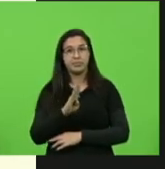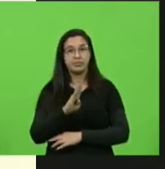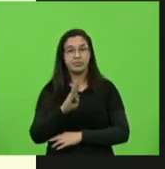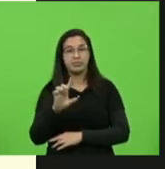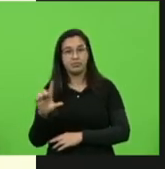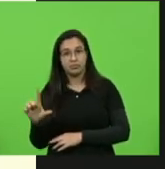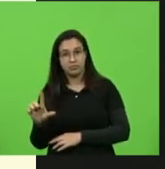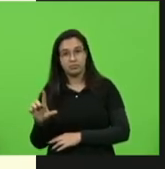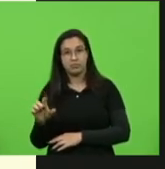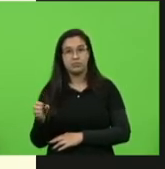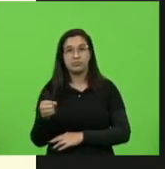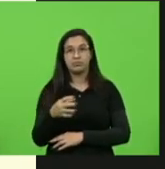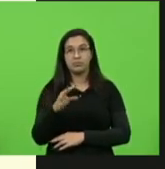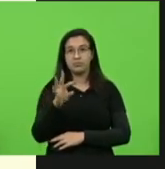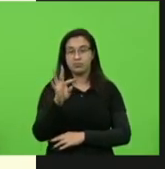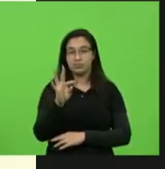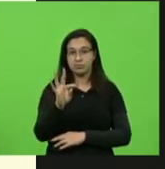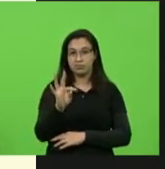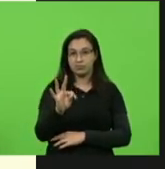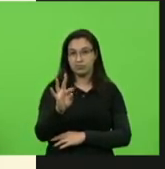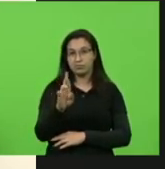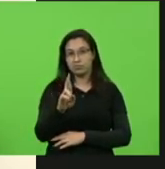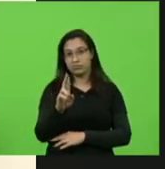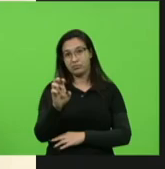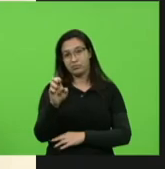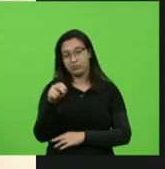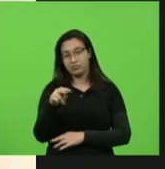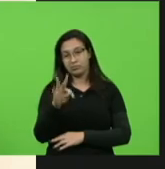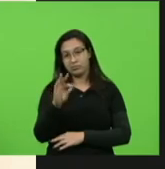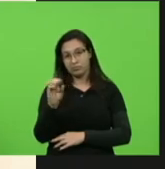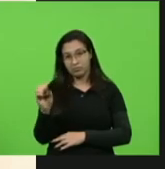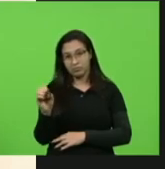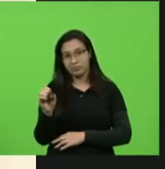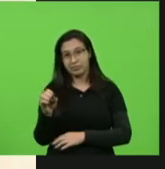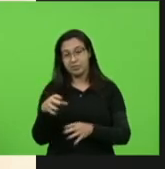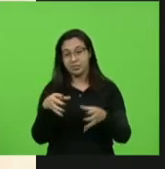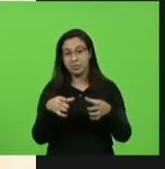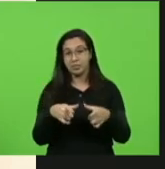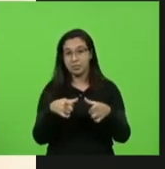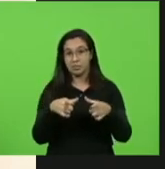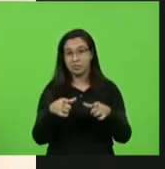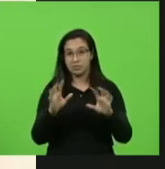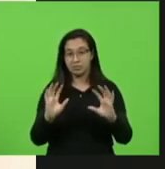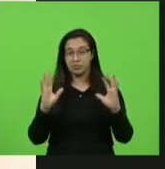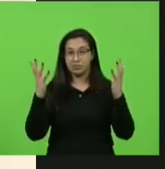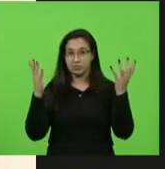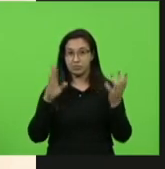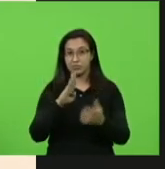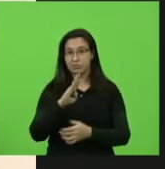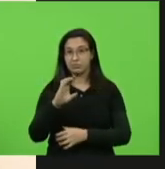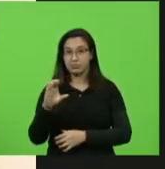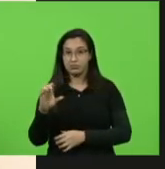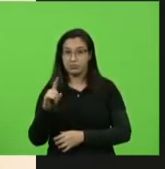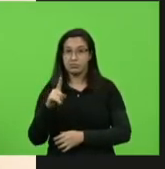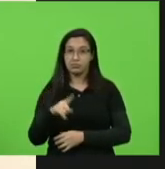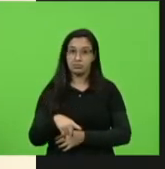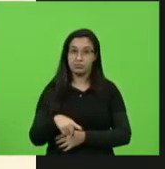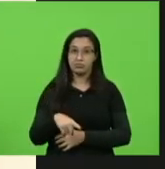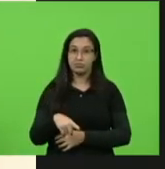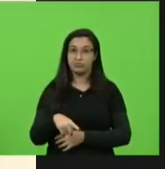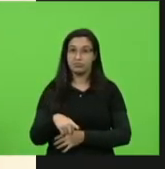Nova Trento, onde fica Madre Paulina, enfim. O Centro Eventos Balneário Camboriú, senhor presidente, é uma